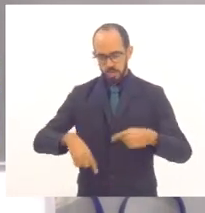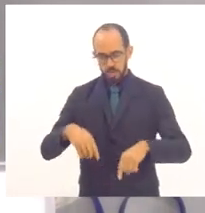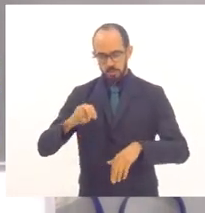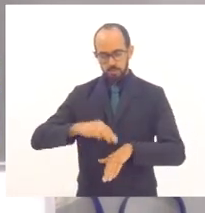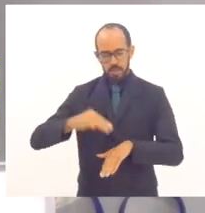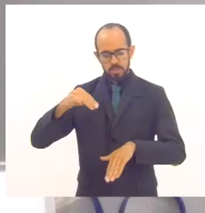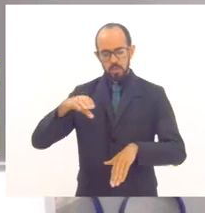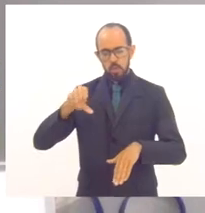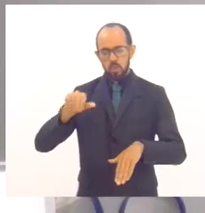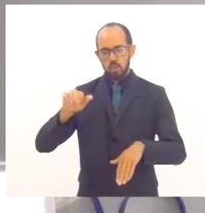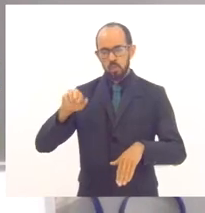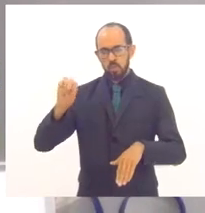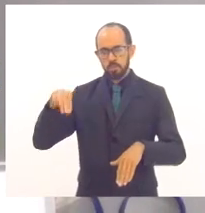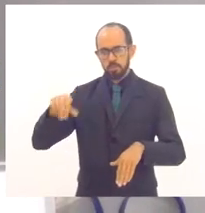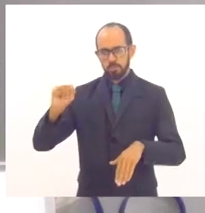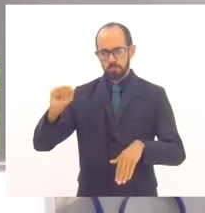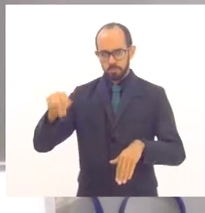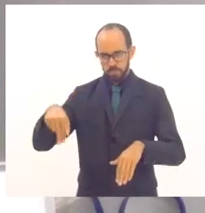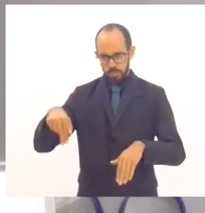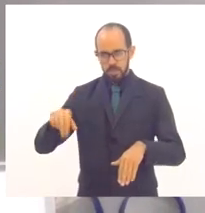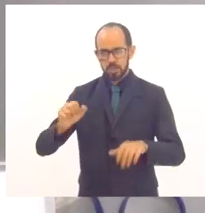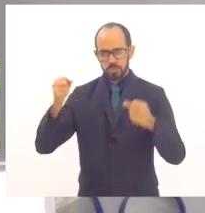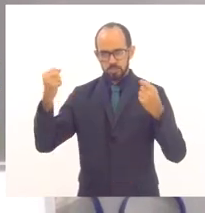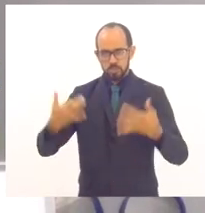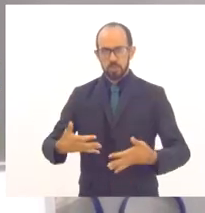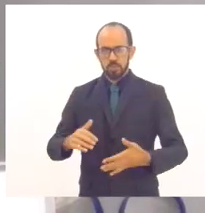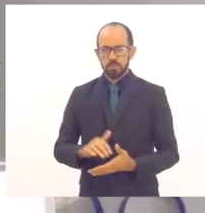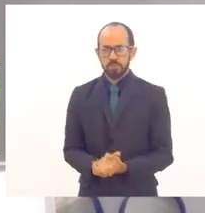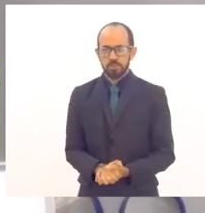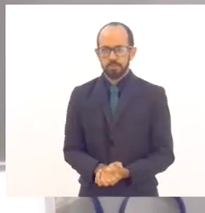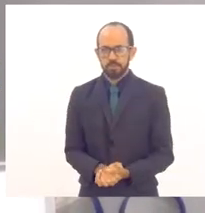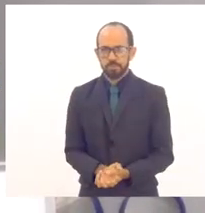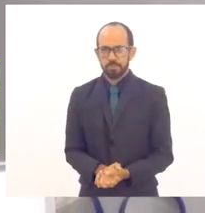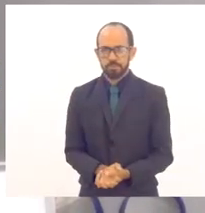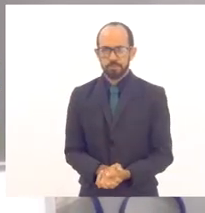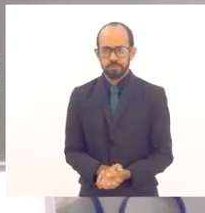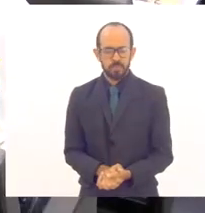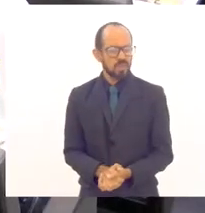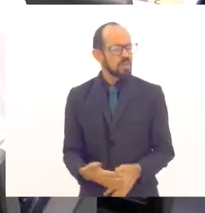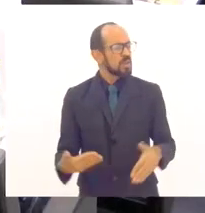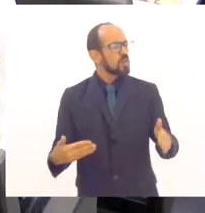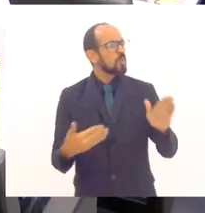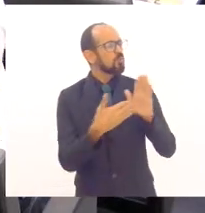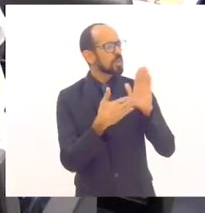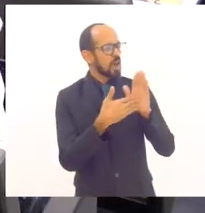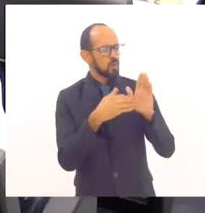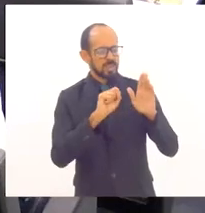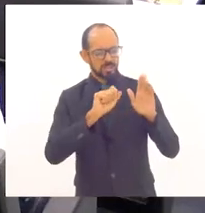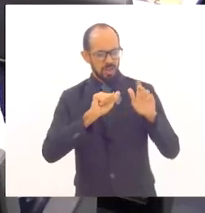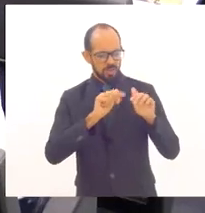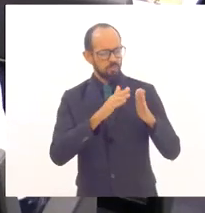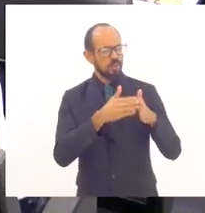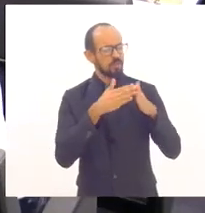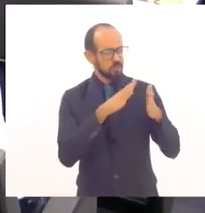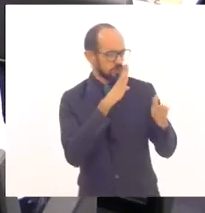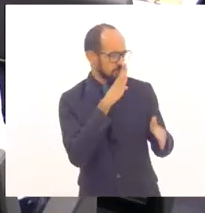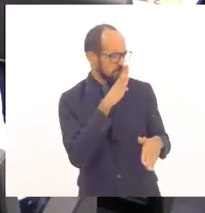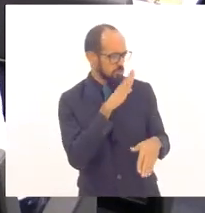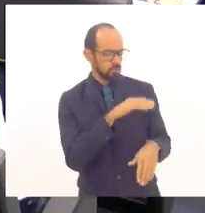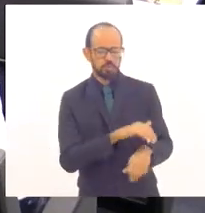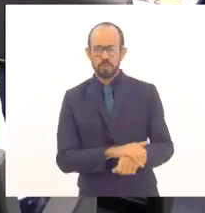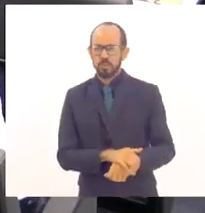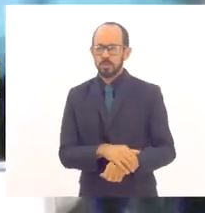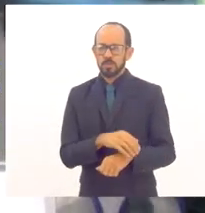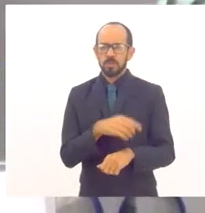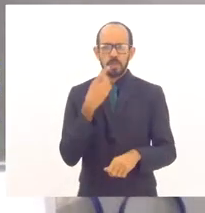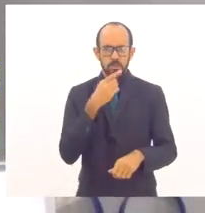deixou isso muito claro na sua fala. Eu peço um pouco de silêncio aí atrás, por favor. Então, gostaria de sinalizar, no meu entendimento,